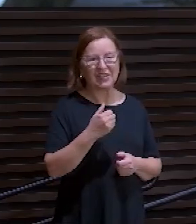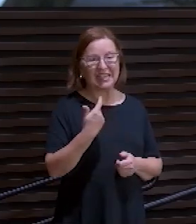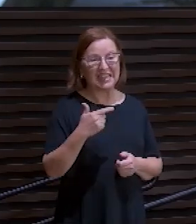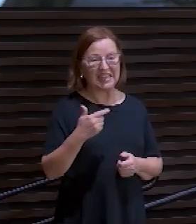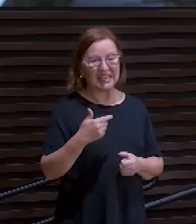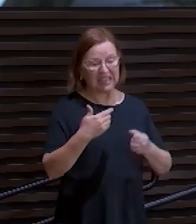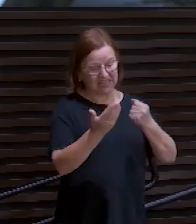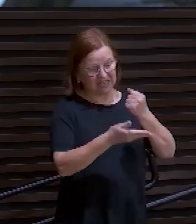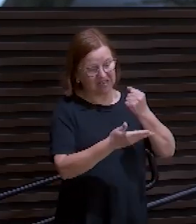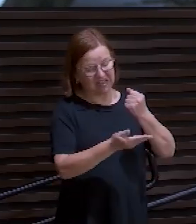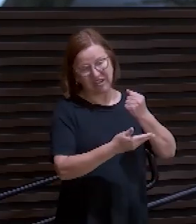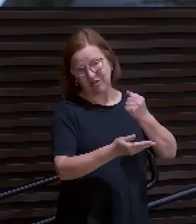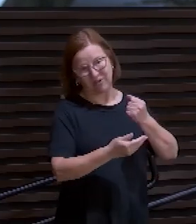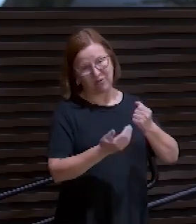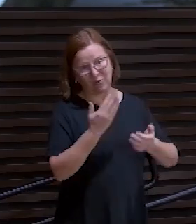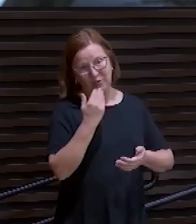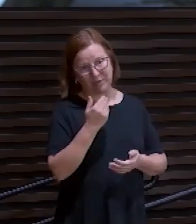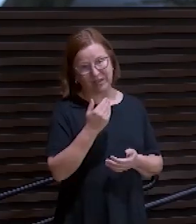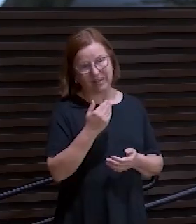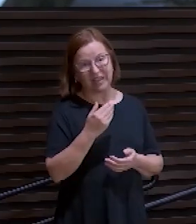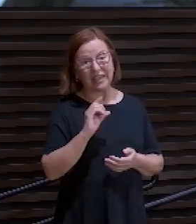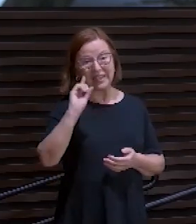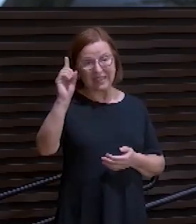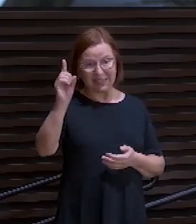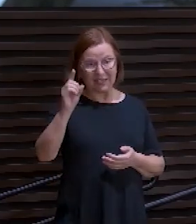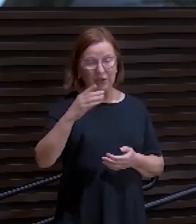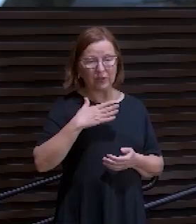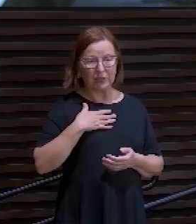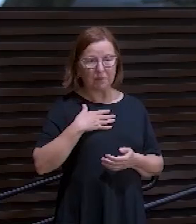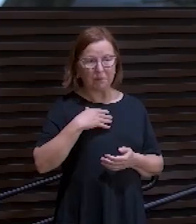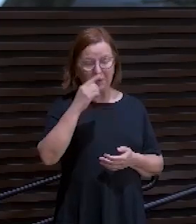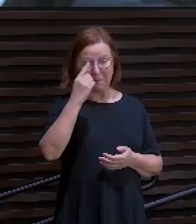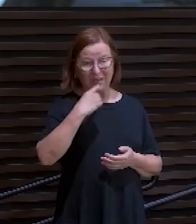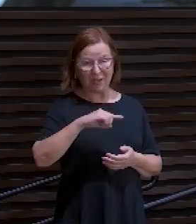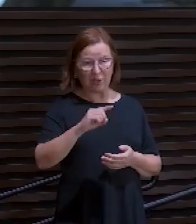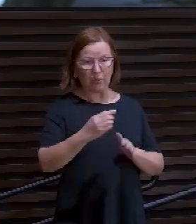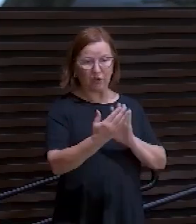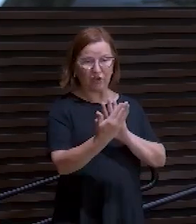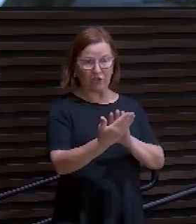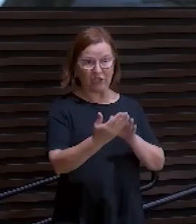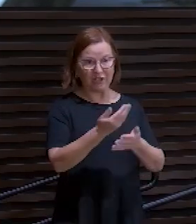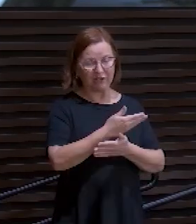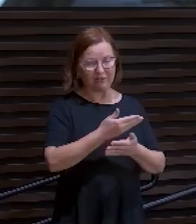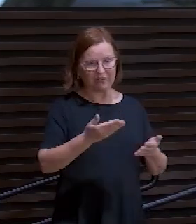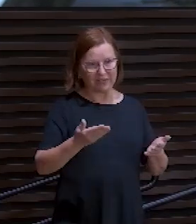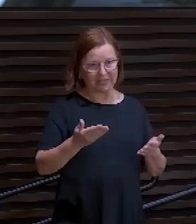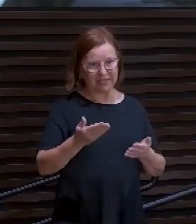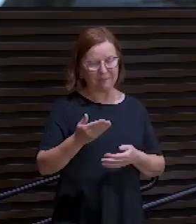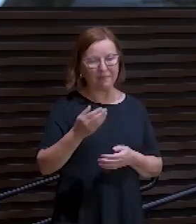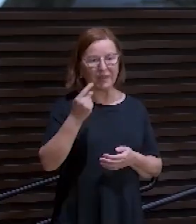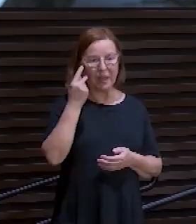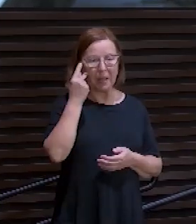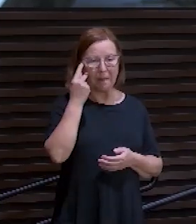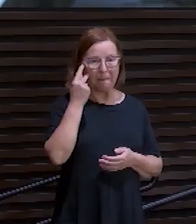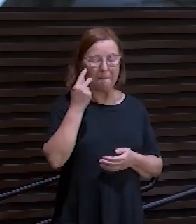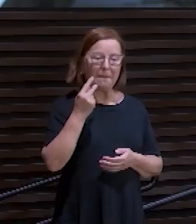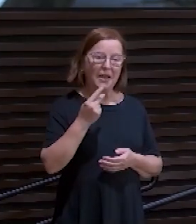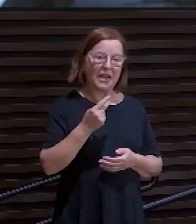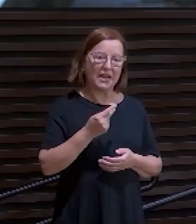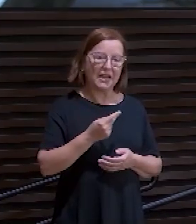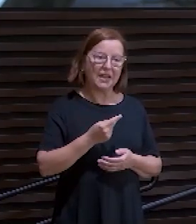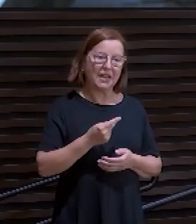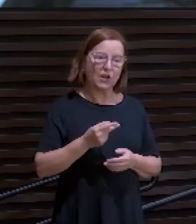para conservar vossa sucessão na terra, e para vos preservar a vida por um grande